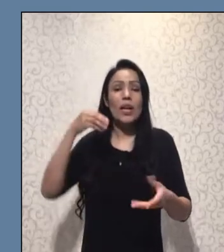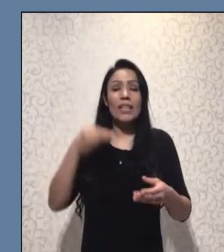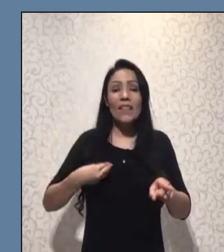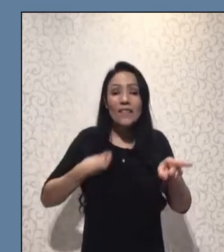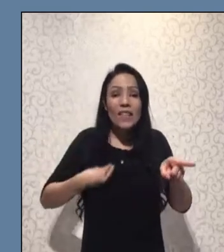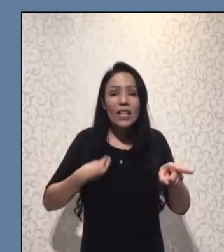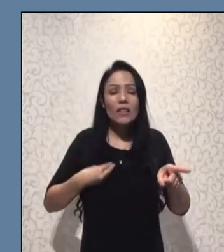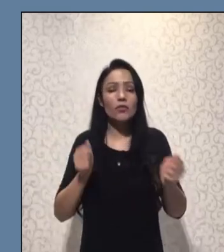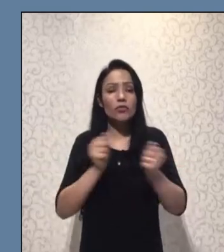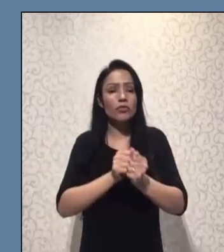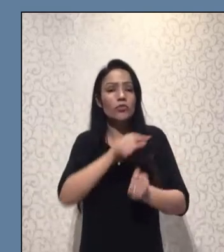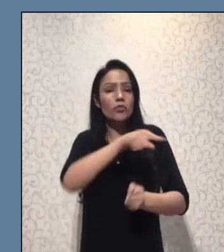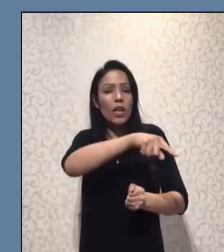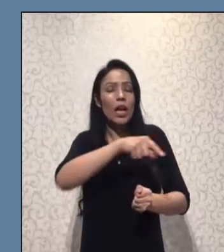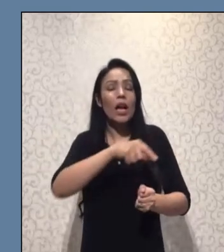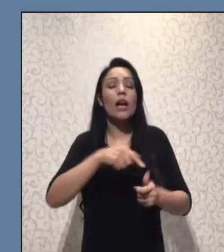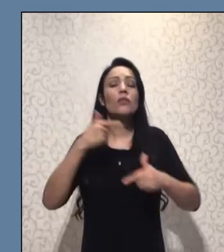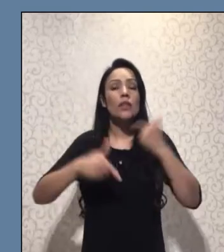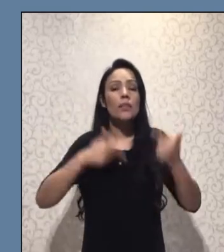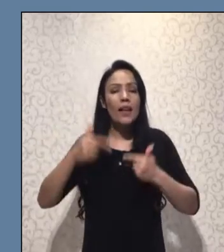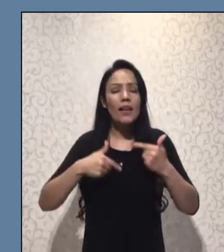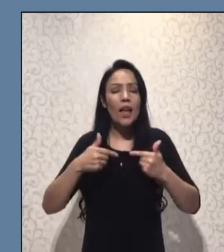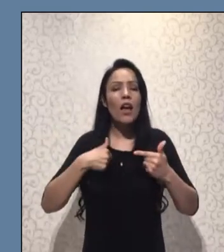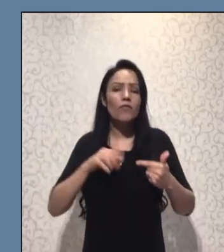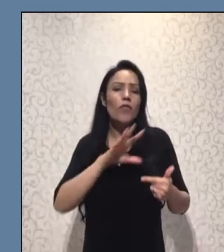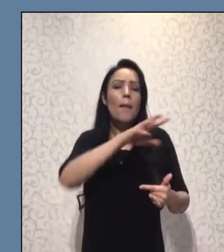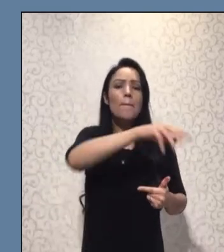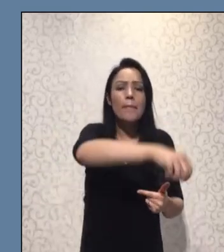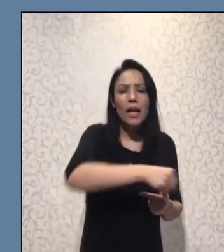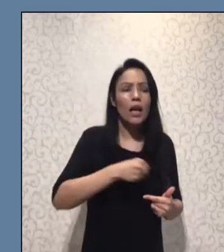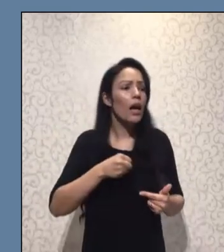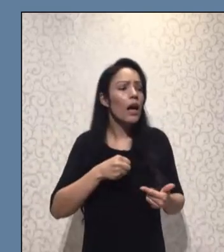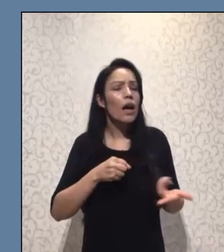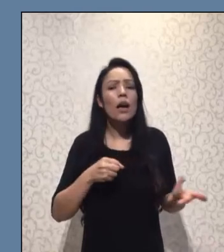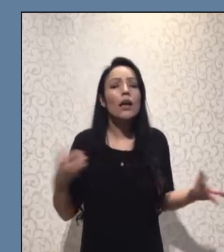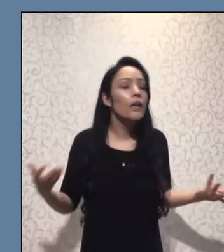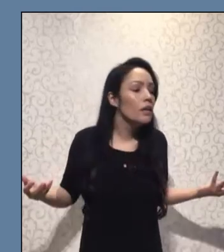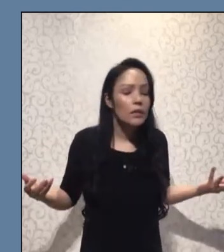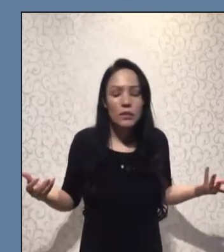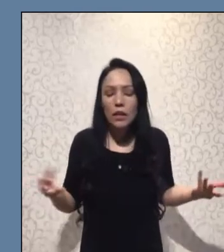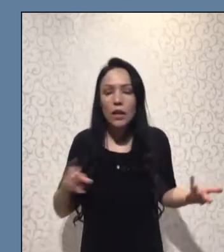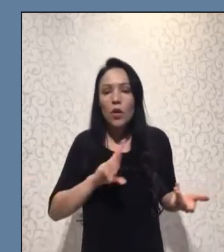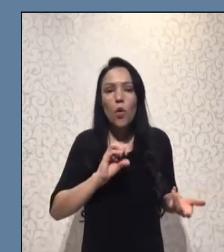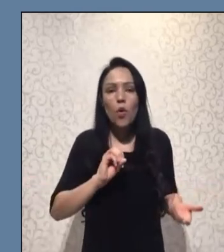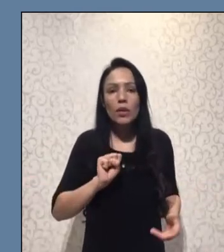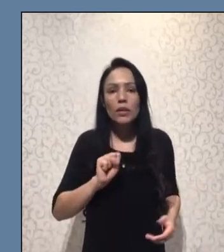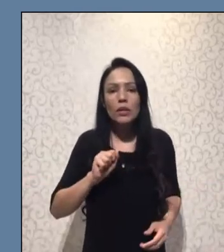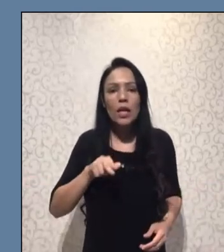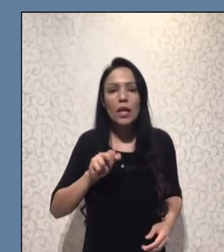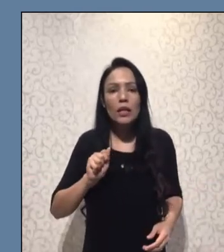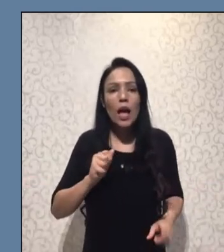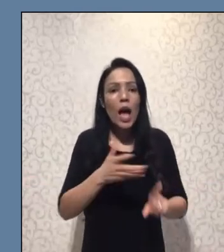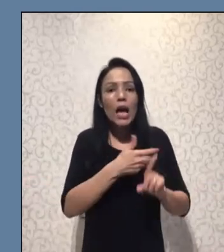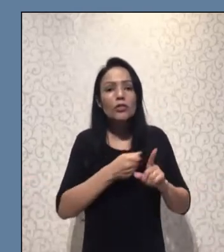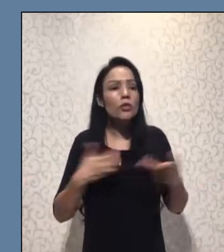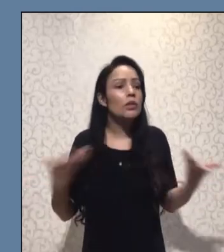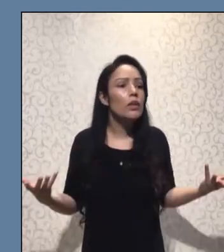eu fui buscar onde estava a obra da Rosana. E não estava a obra da Rosana. Porque não foi